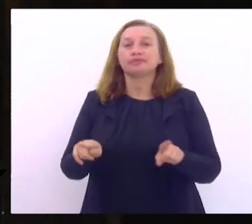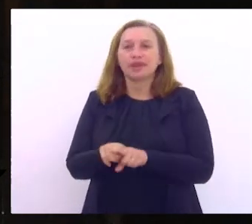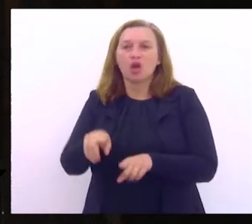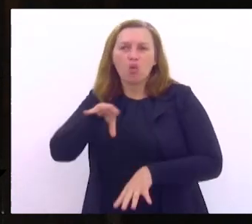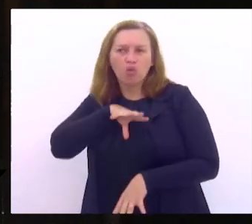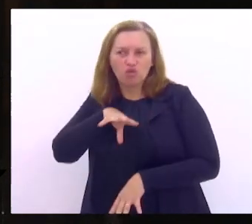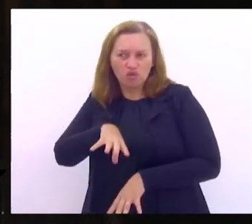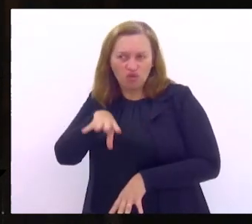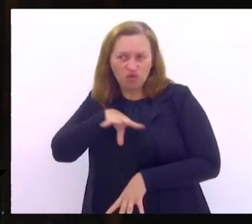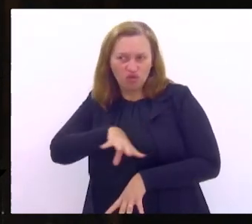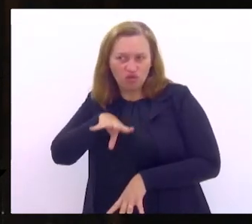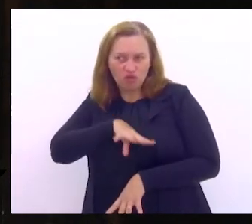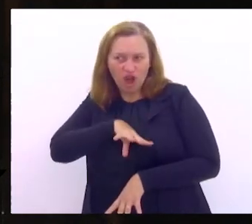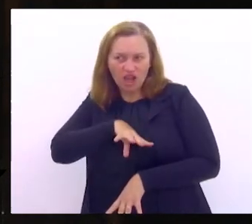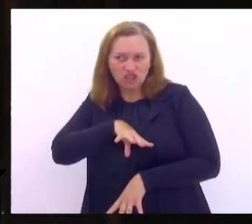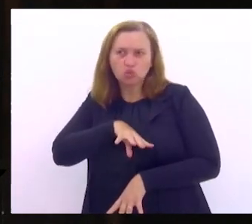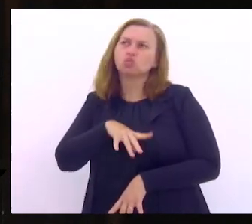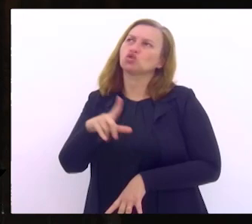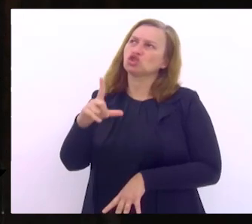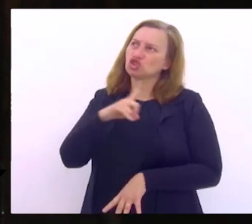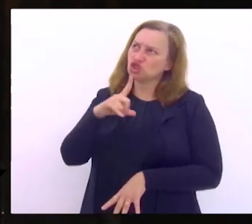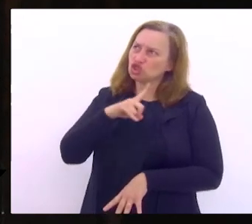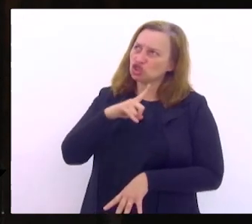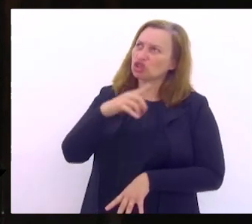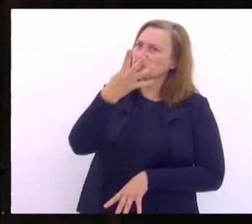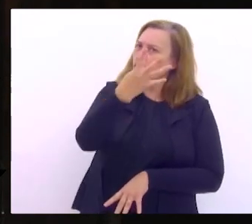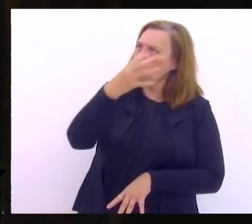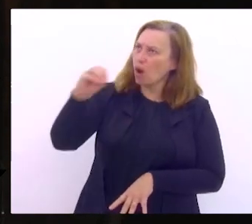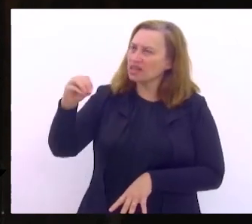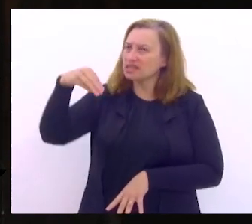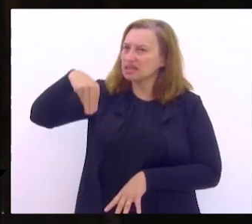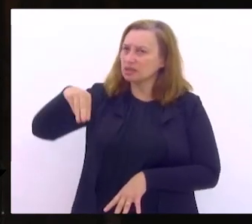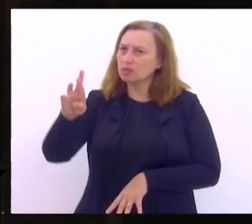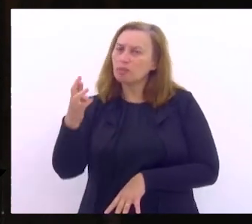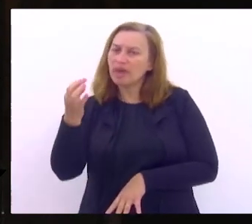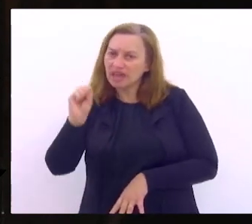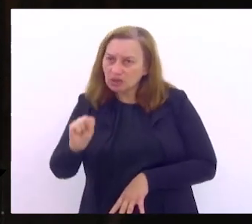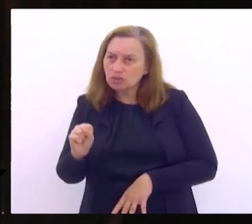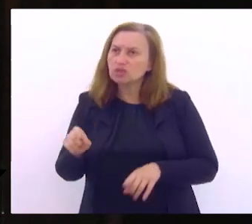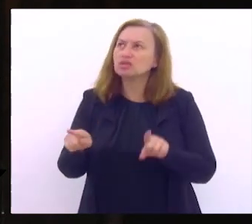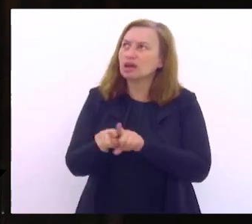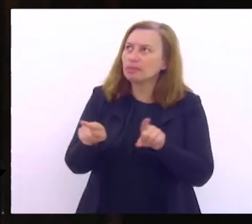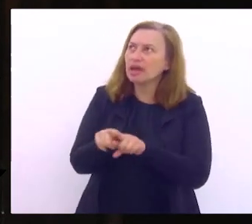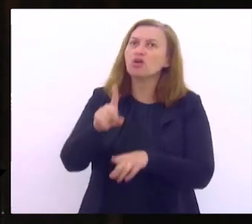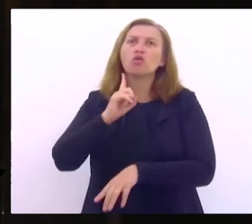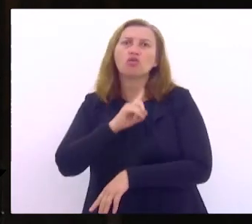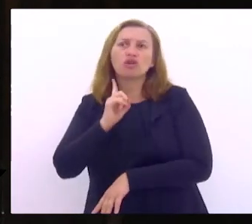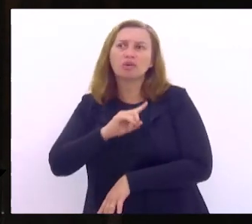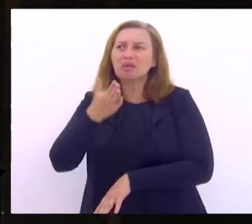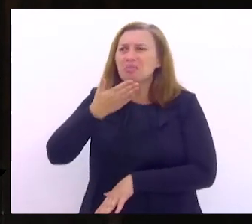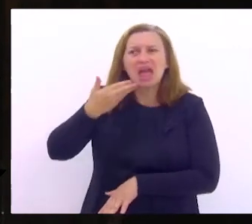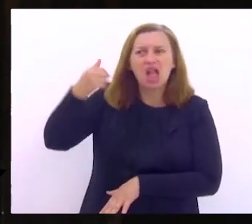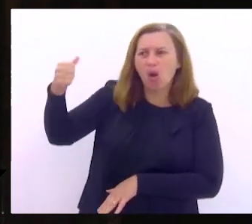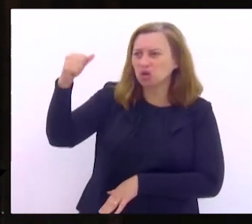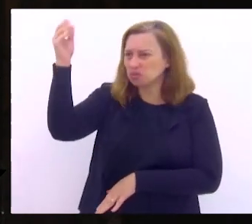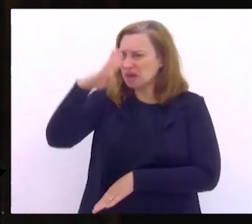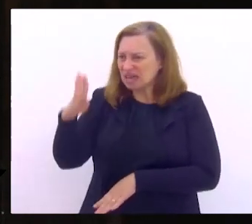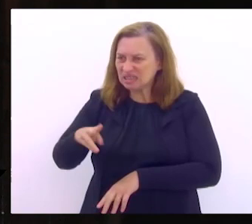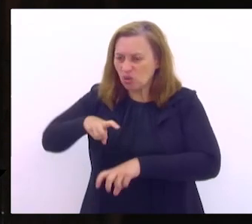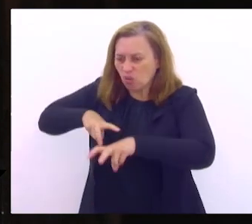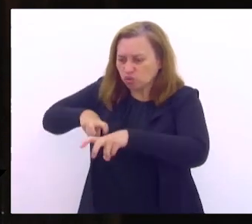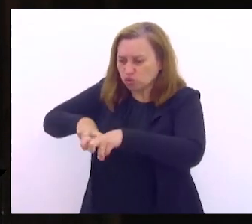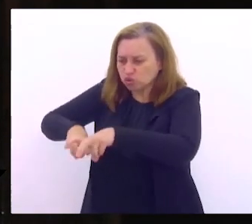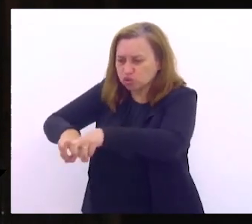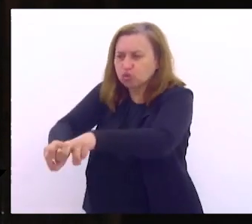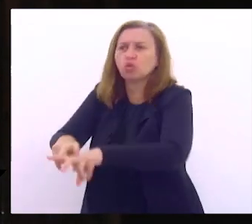bela uma pista de 400. O Flamengo tinha a melhor pista de atletismo da época no Brasil. E